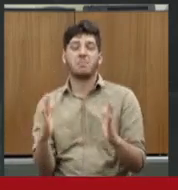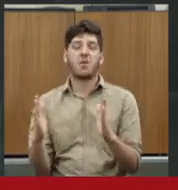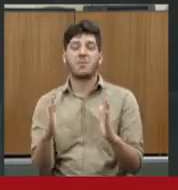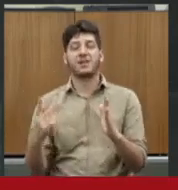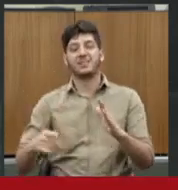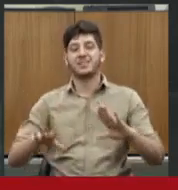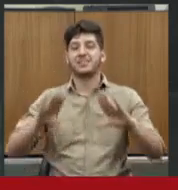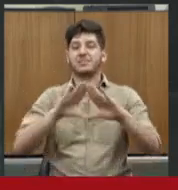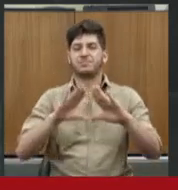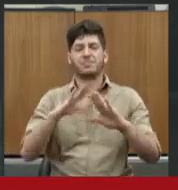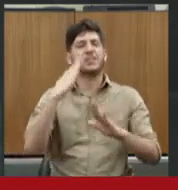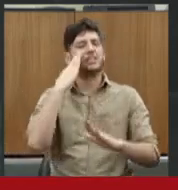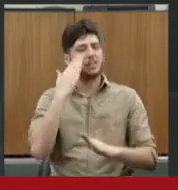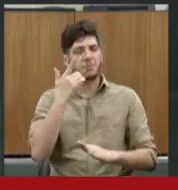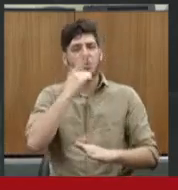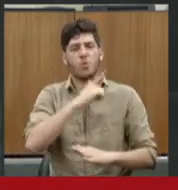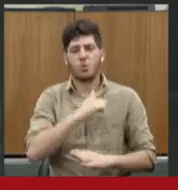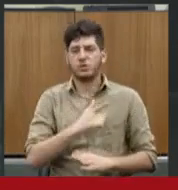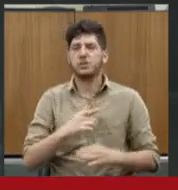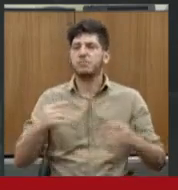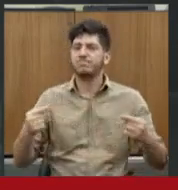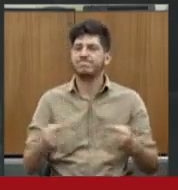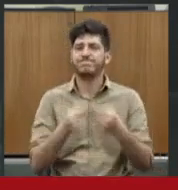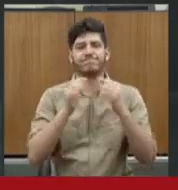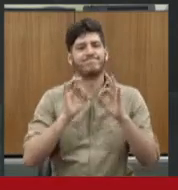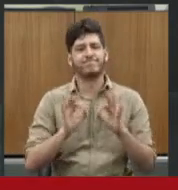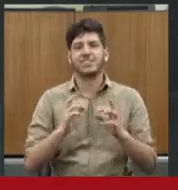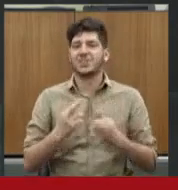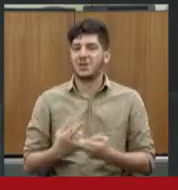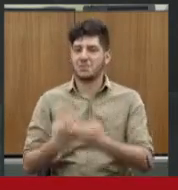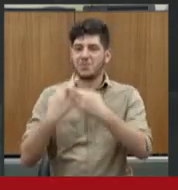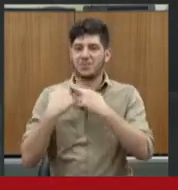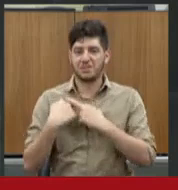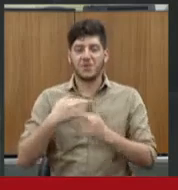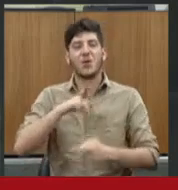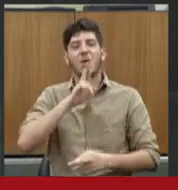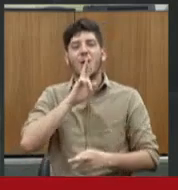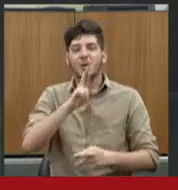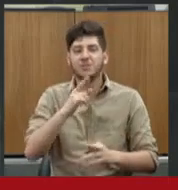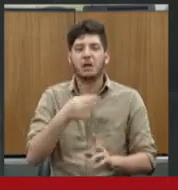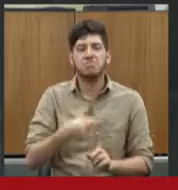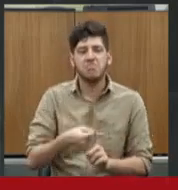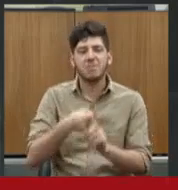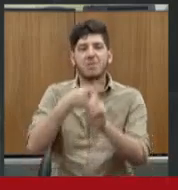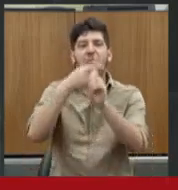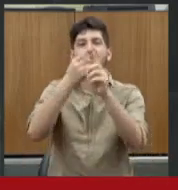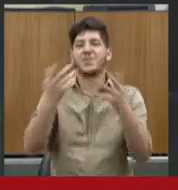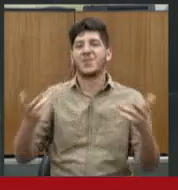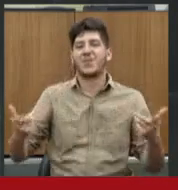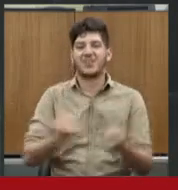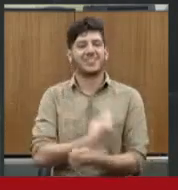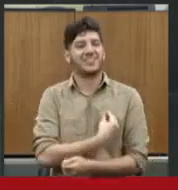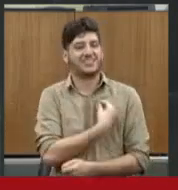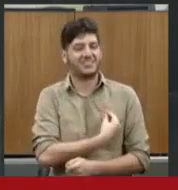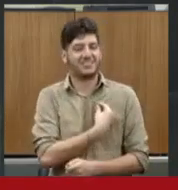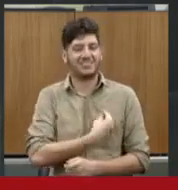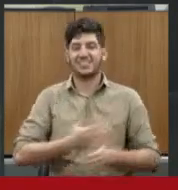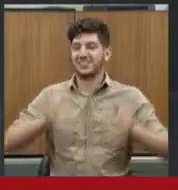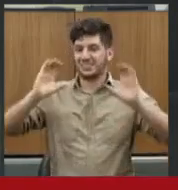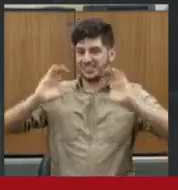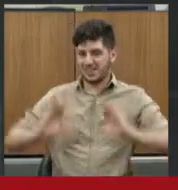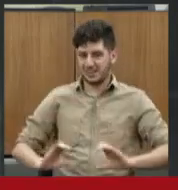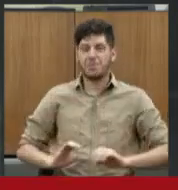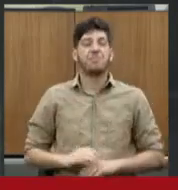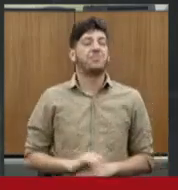soube honrar as mineiras e os mineiros com resultados concretos na qualidade de vida do cidadão. Cada um de nós,